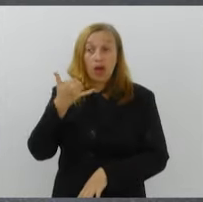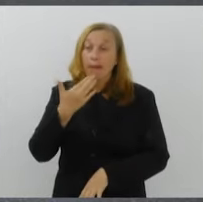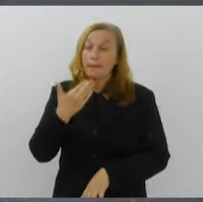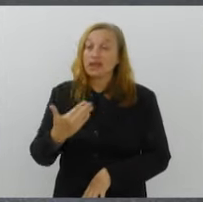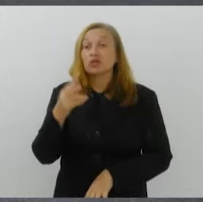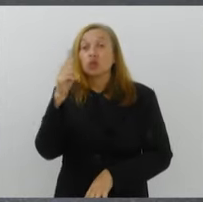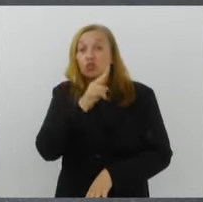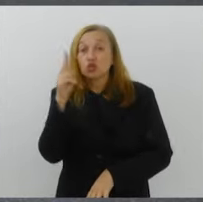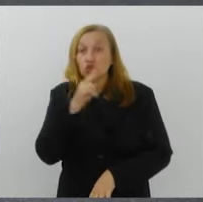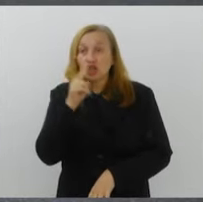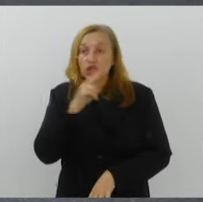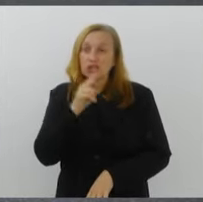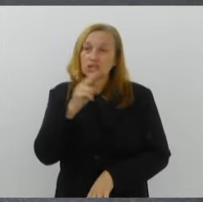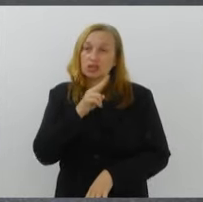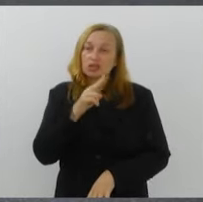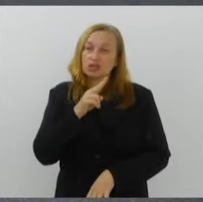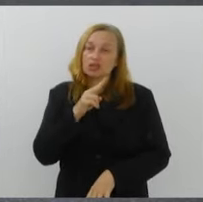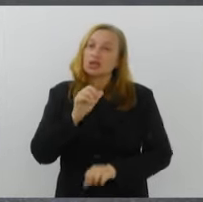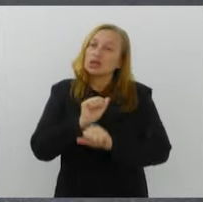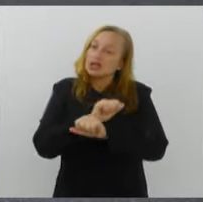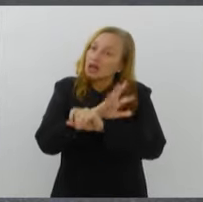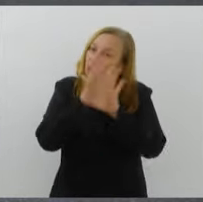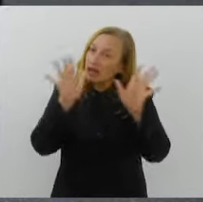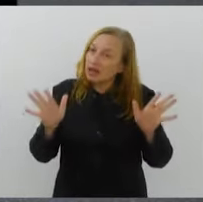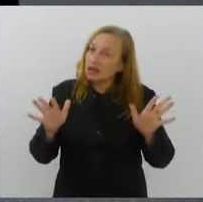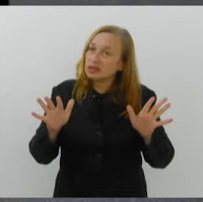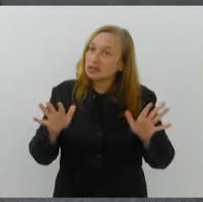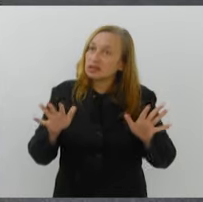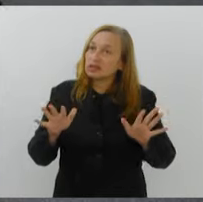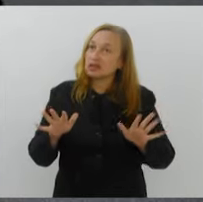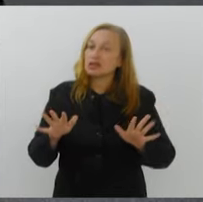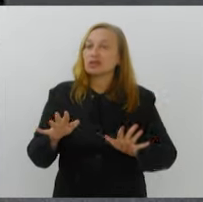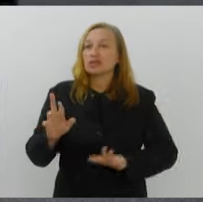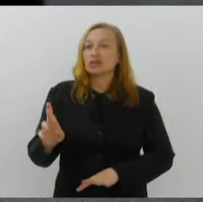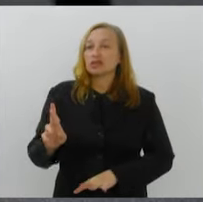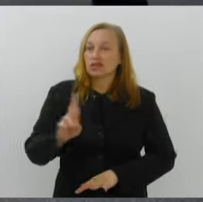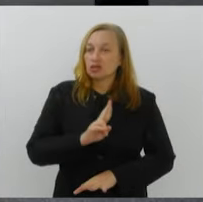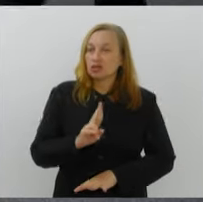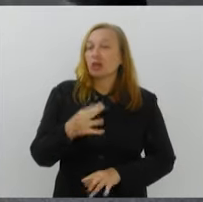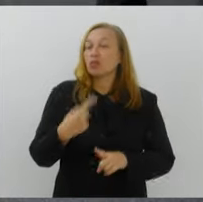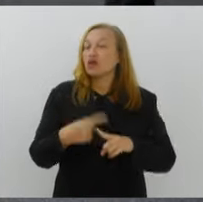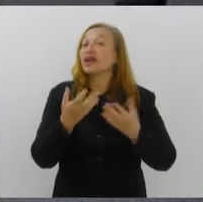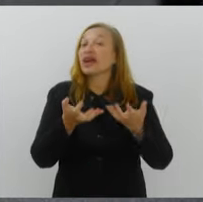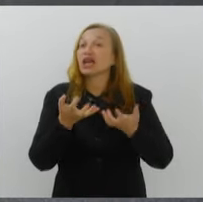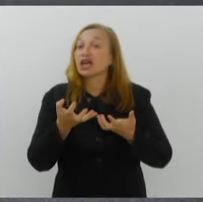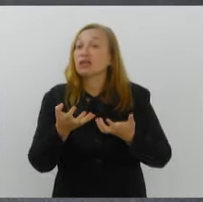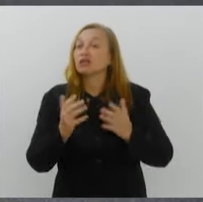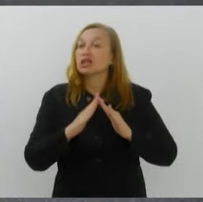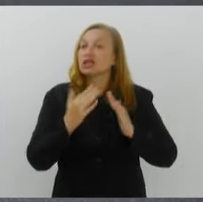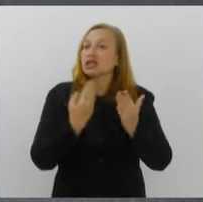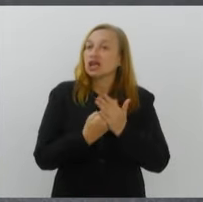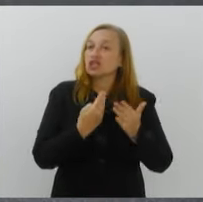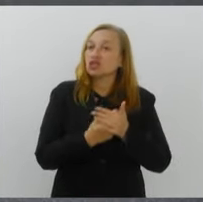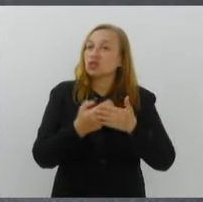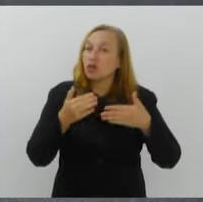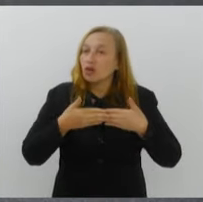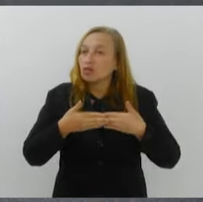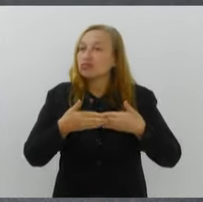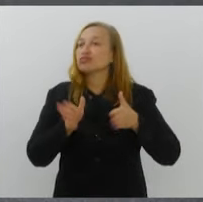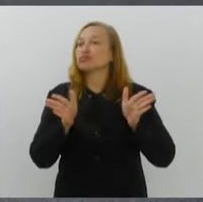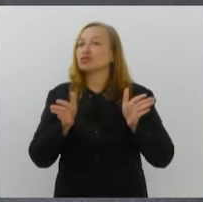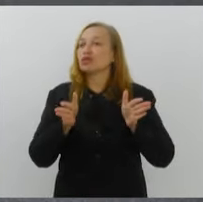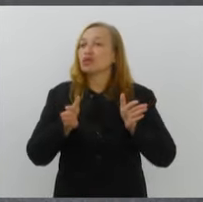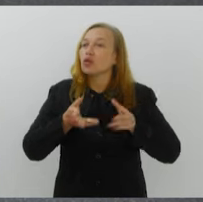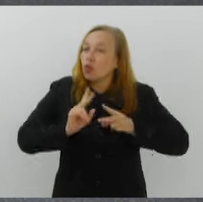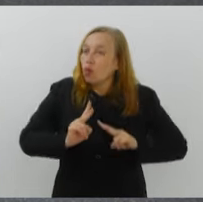providências urgentes, pedindo transparência nas medidas que são tomadas, porque a gente quer que a escola nata em